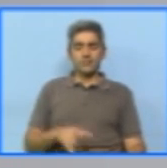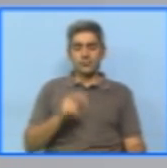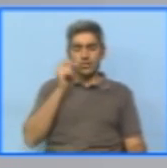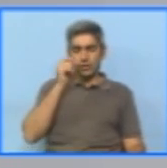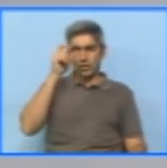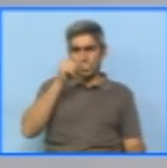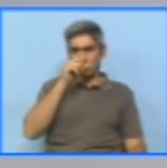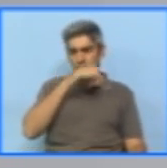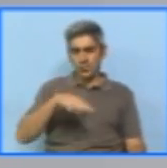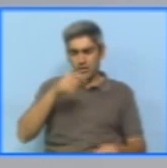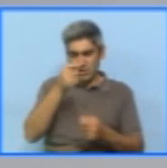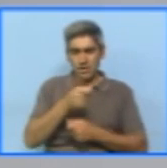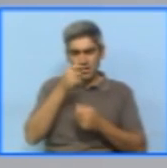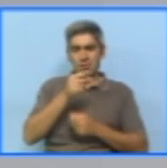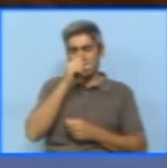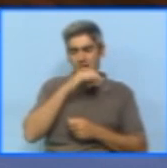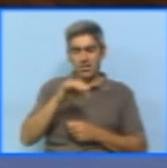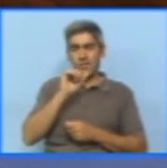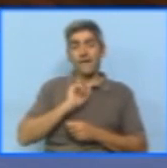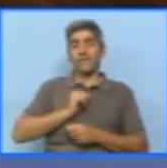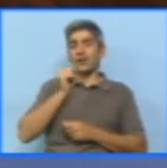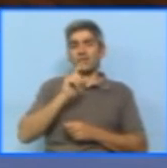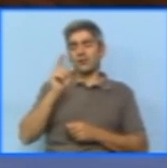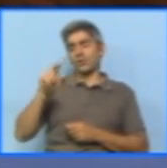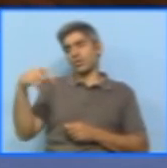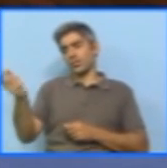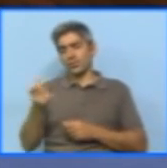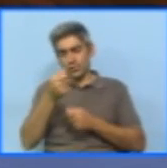camponês que trabalhava num campo alheio